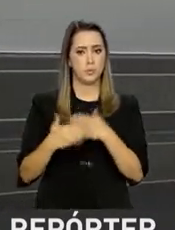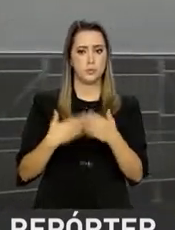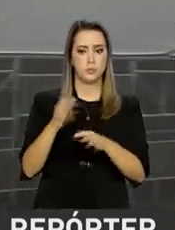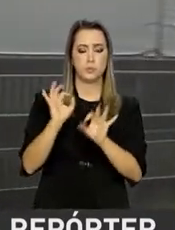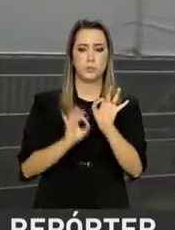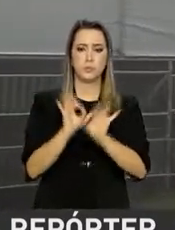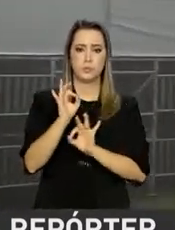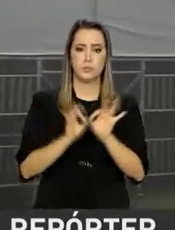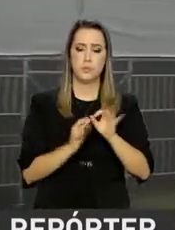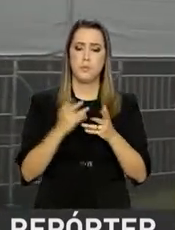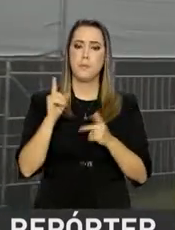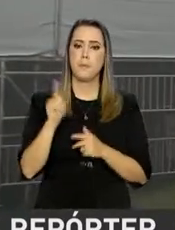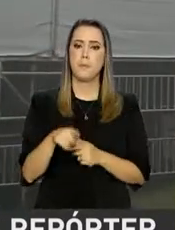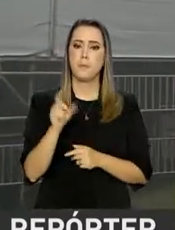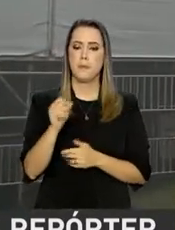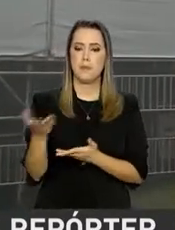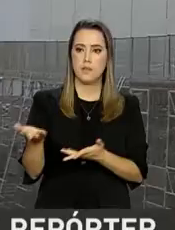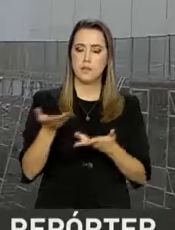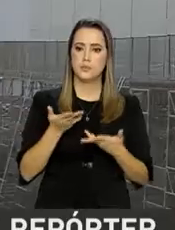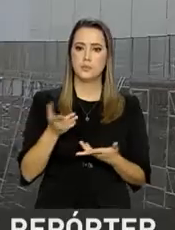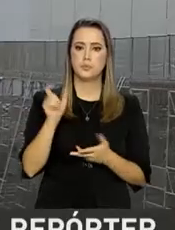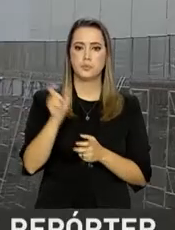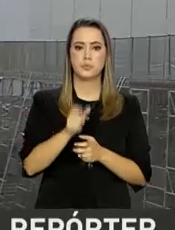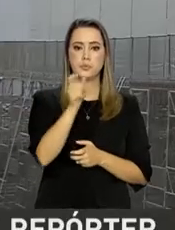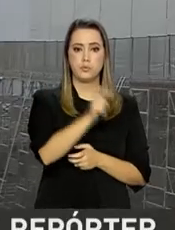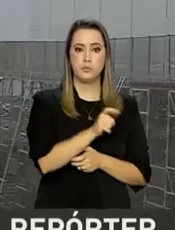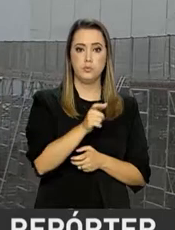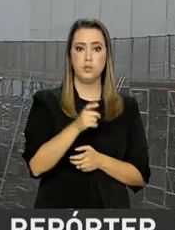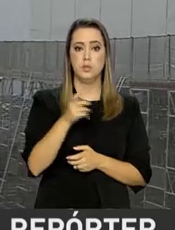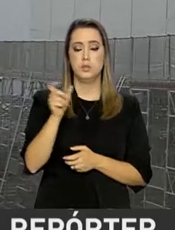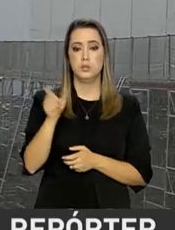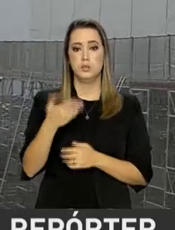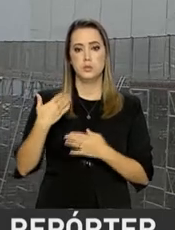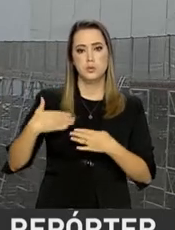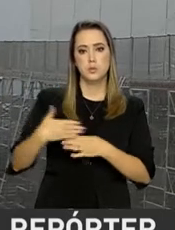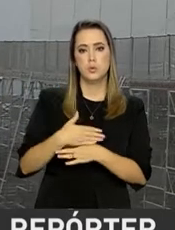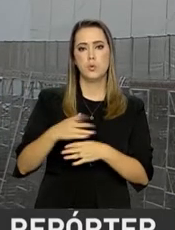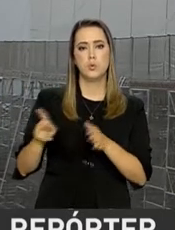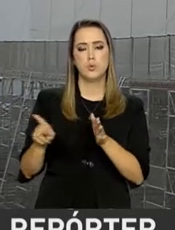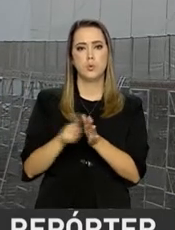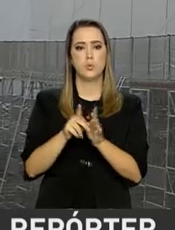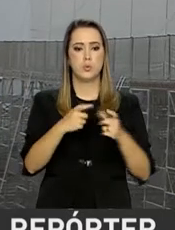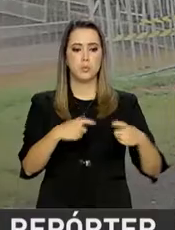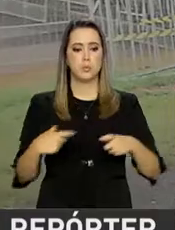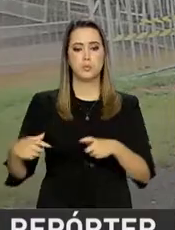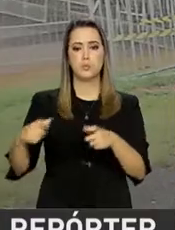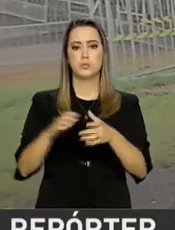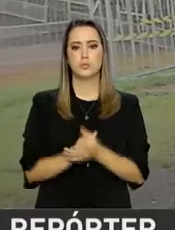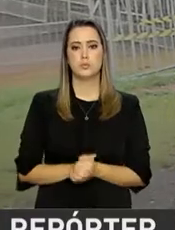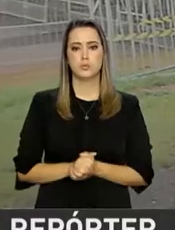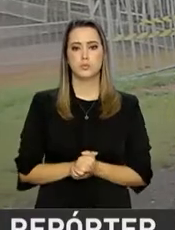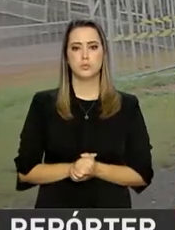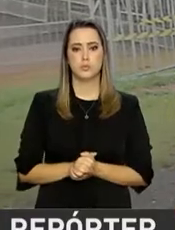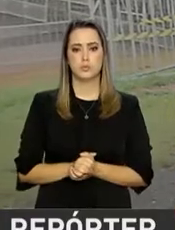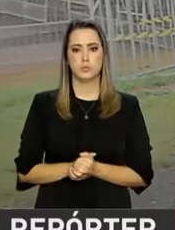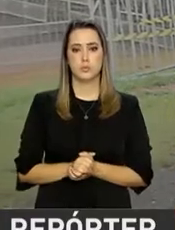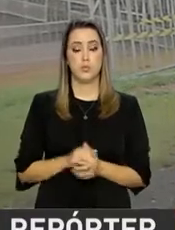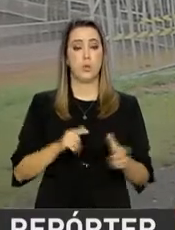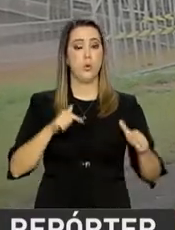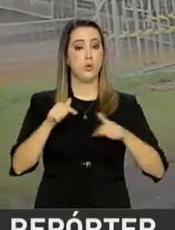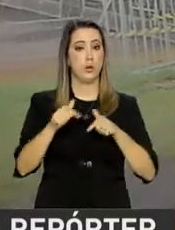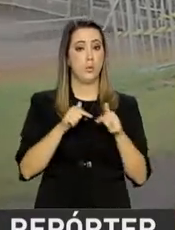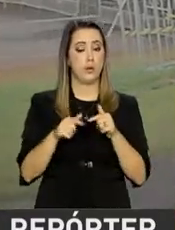preparação que é a recepção dos expositores montou nos seus próprios espaços as atividades vão ocorrer